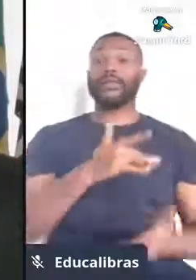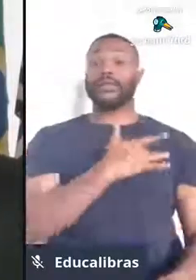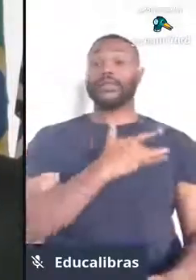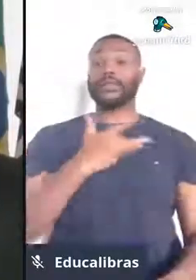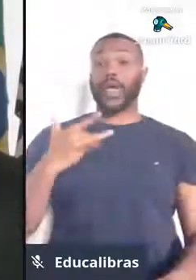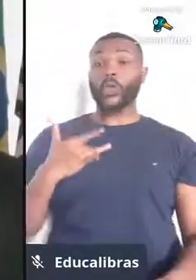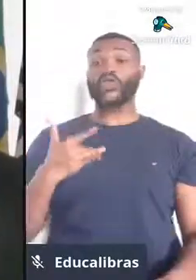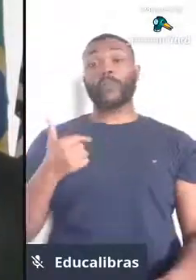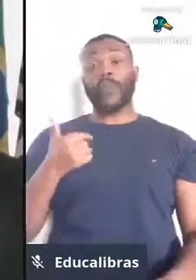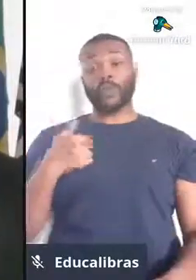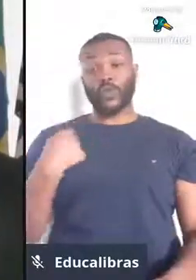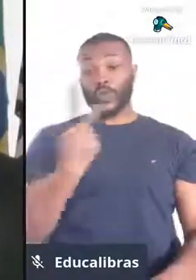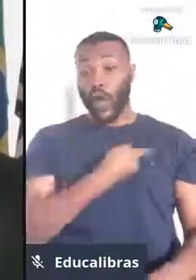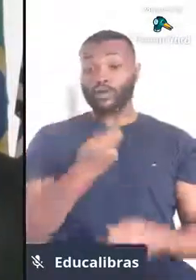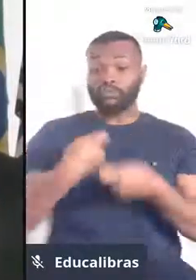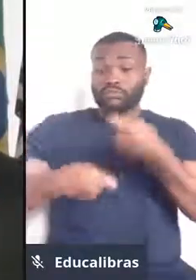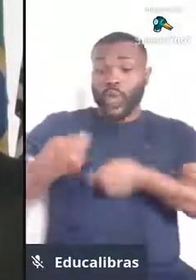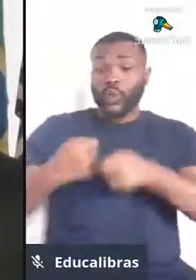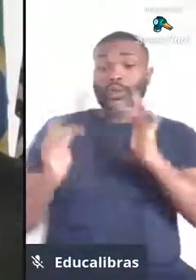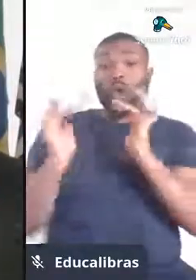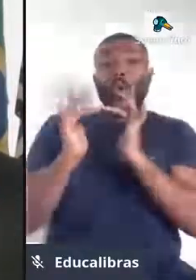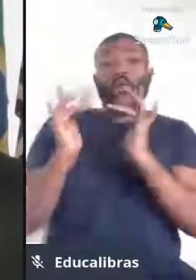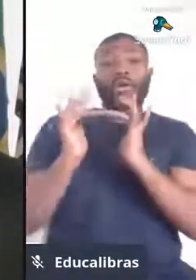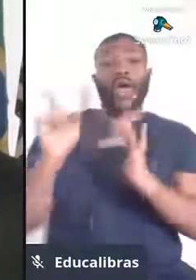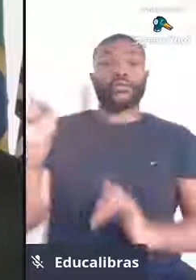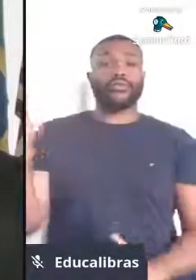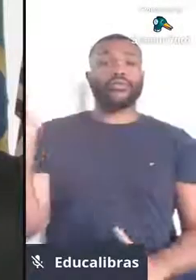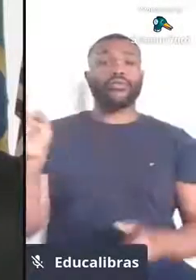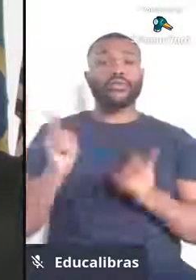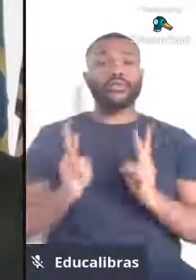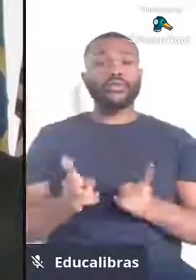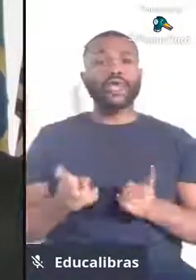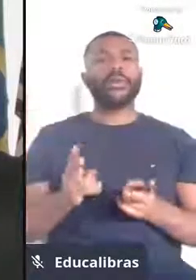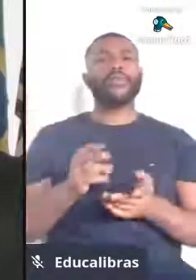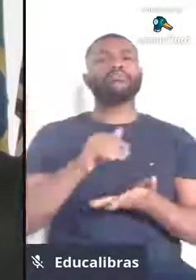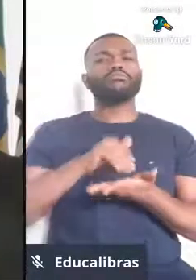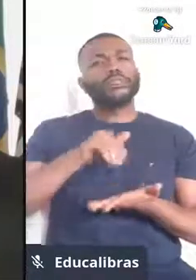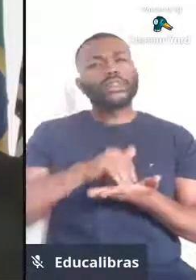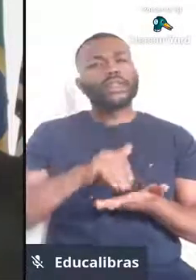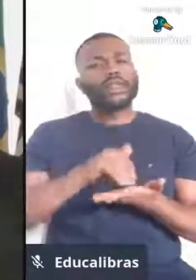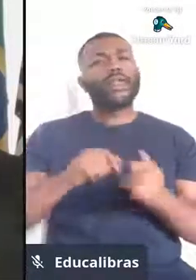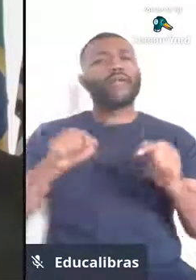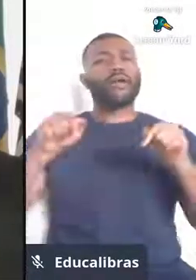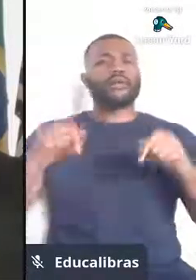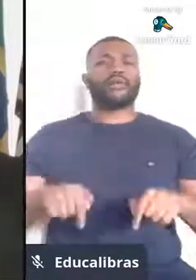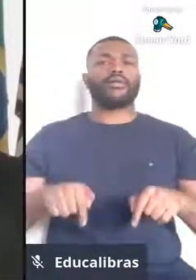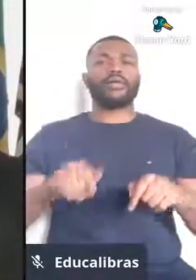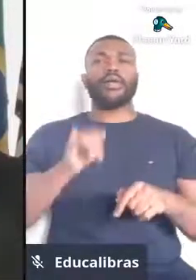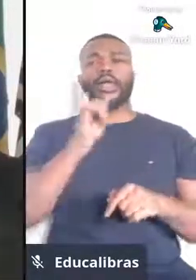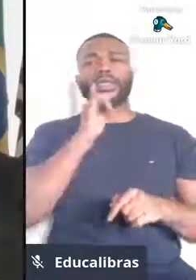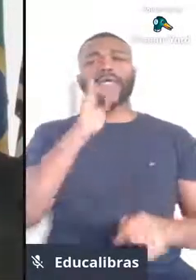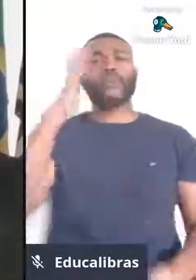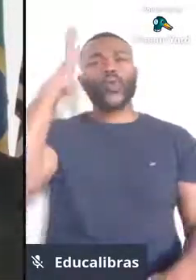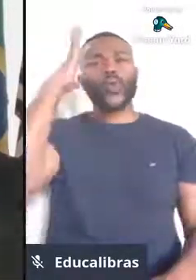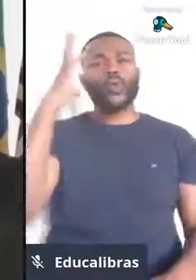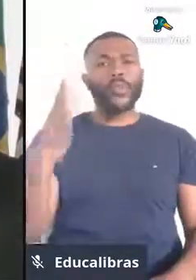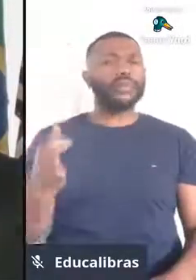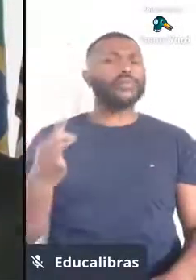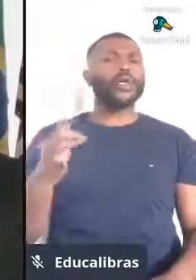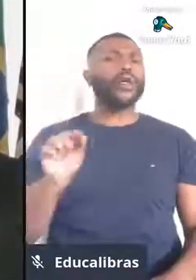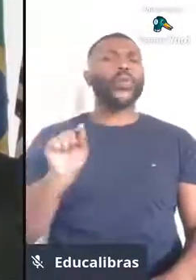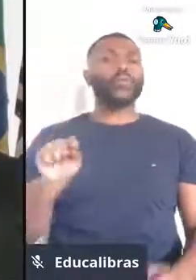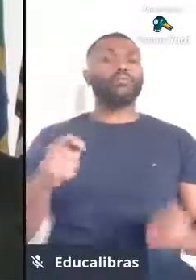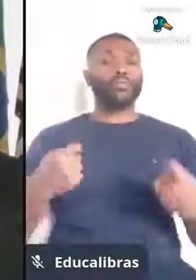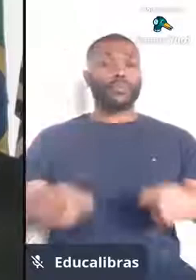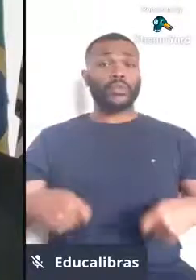campo. Então, a gente tem que se entender como sempre uma secretaria que está aqui para entender as necessidades, sejam da cidade